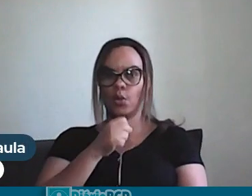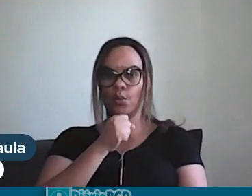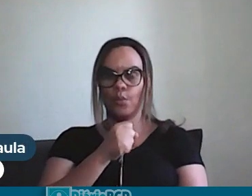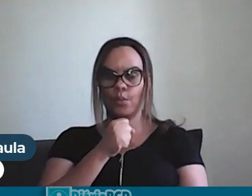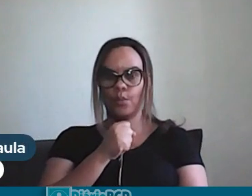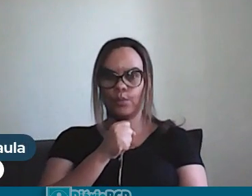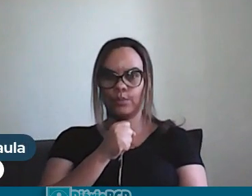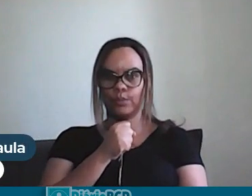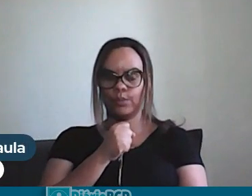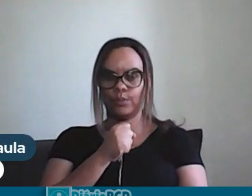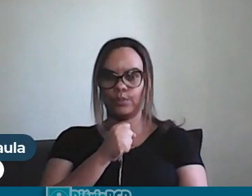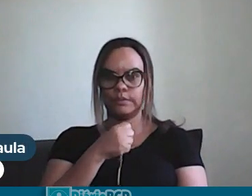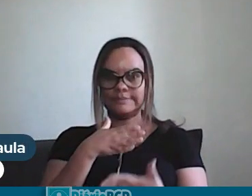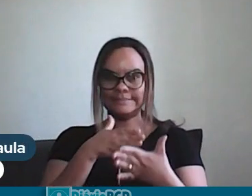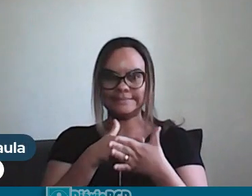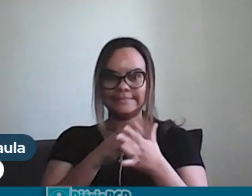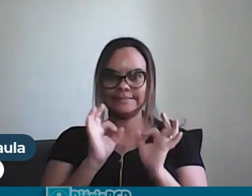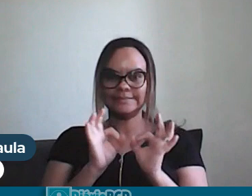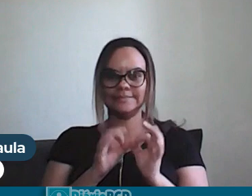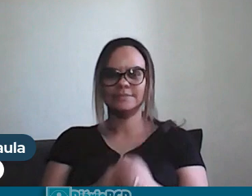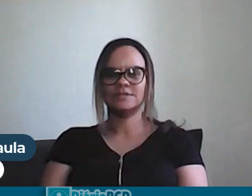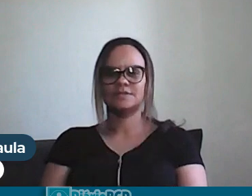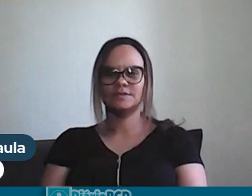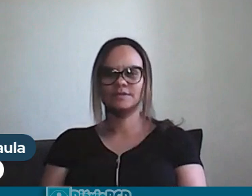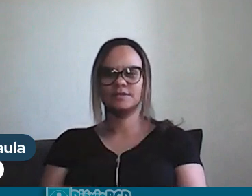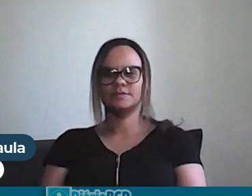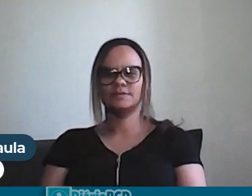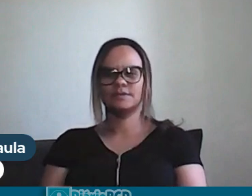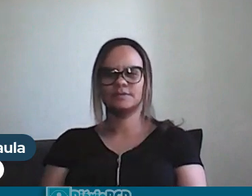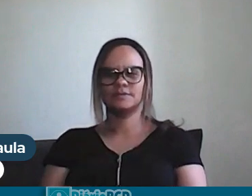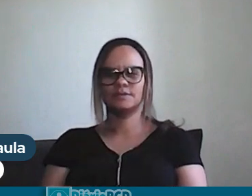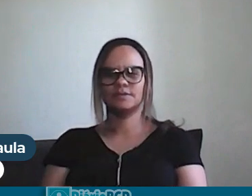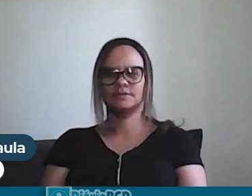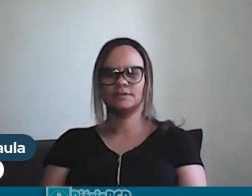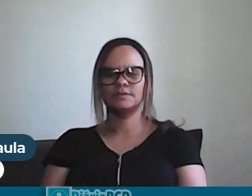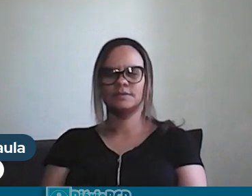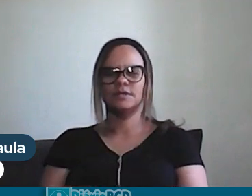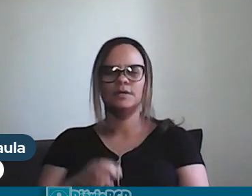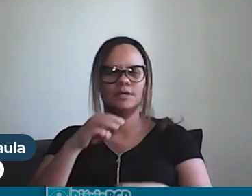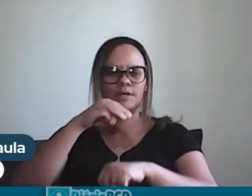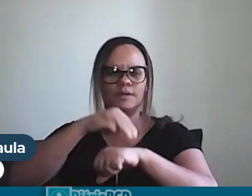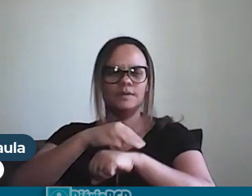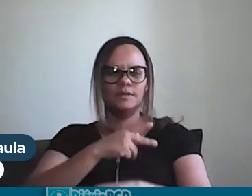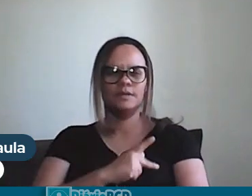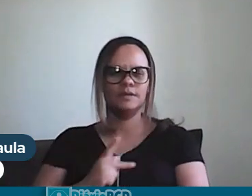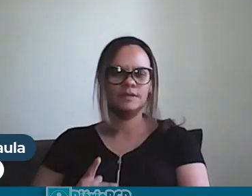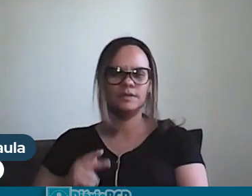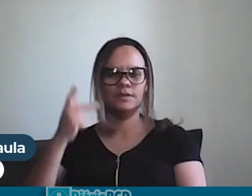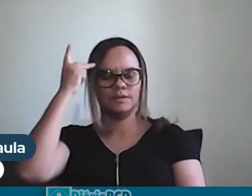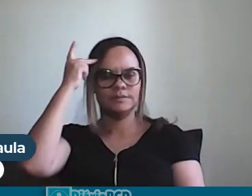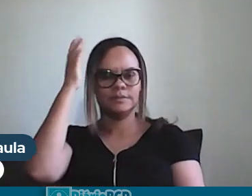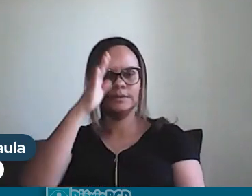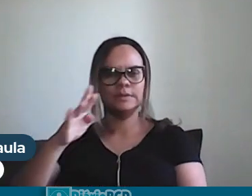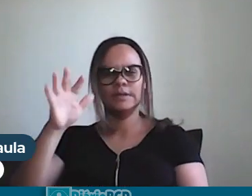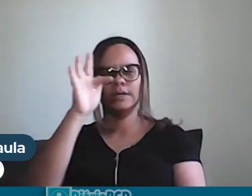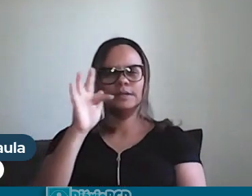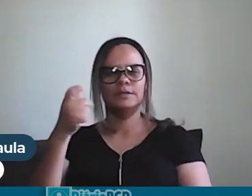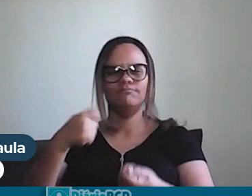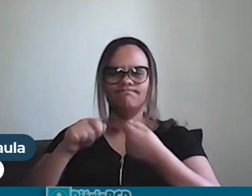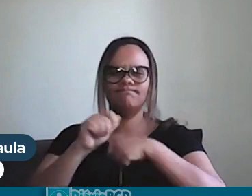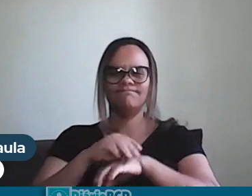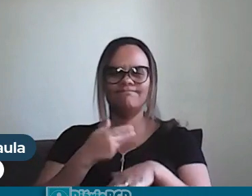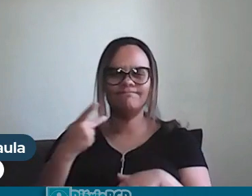numa situação delicada e não vou fazer isso. Mas, ao Ministério Público de São Paulo e ao Tribunal de Contas de São